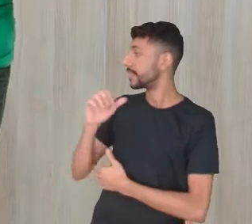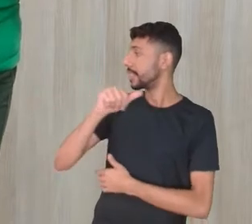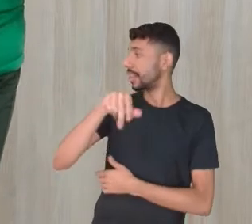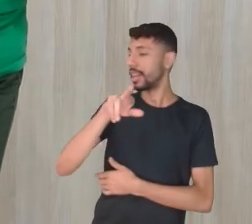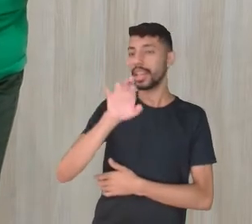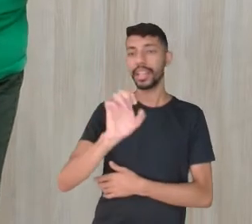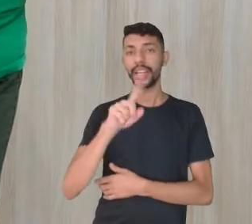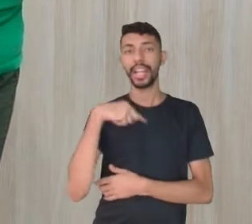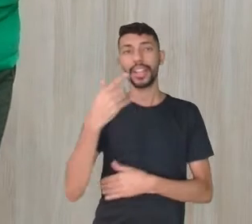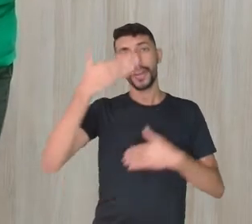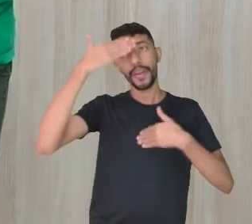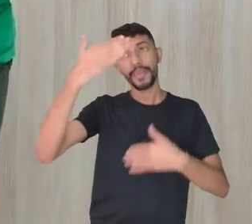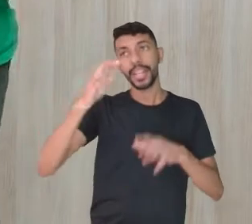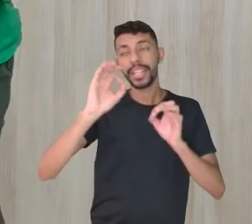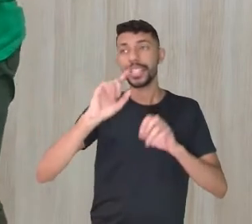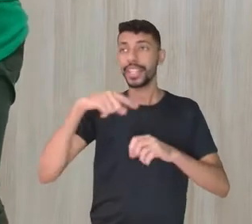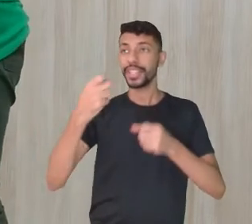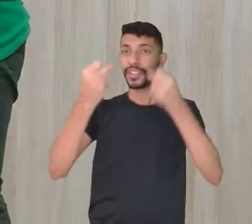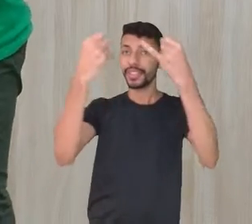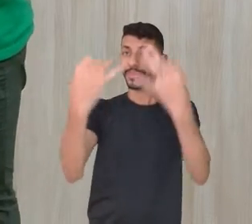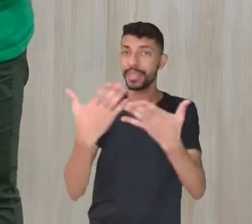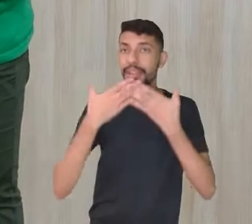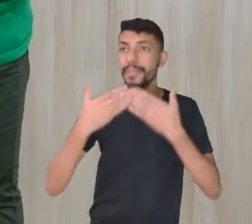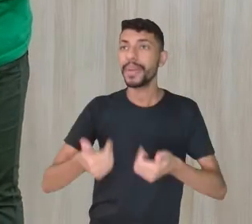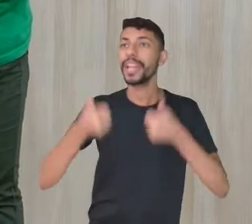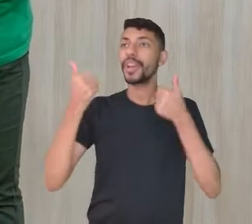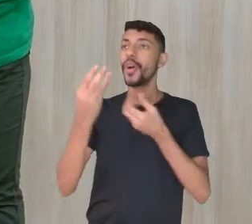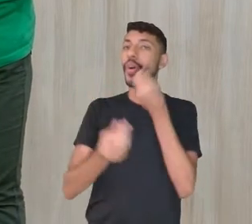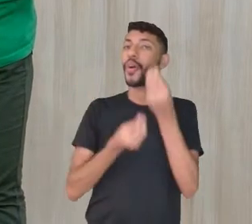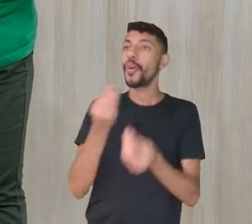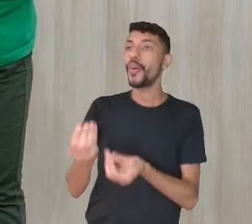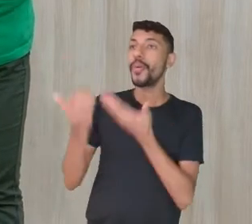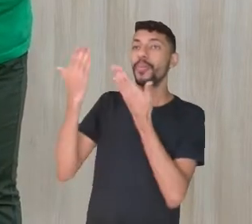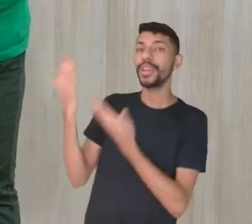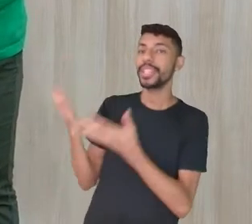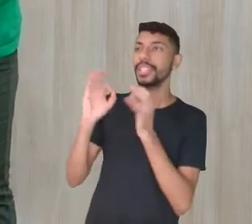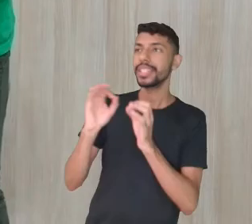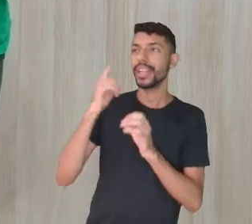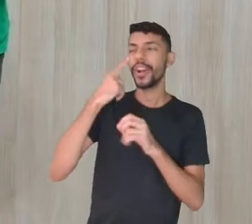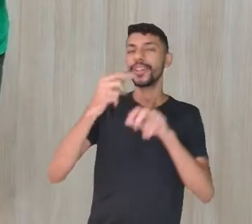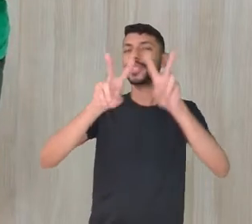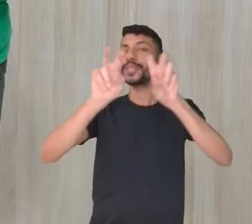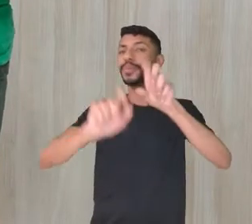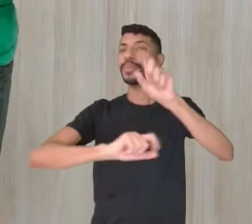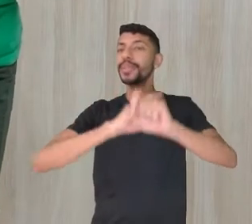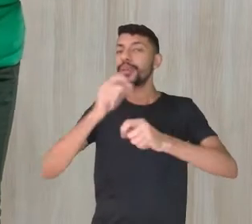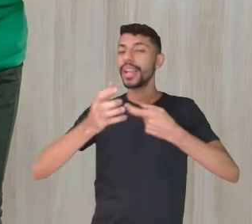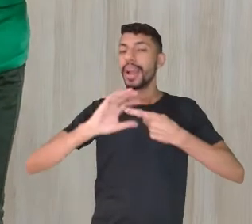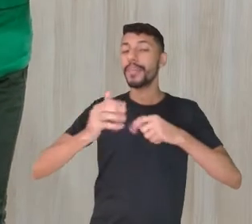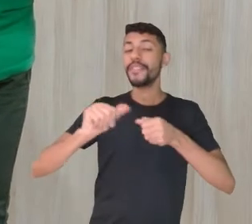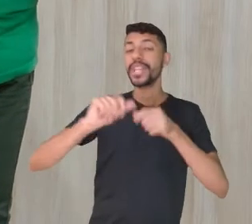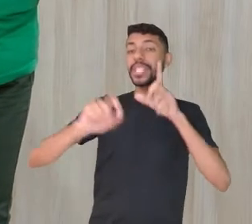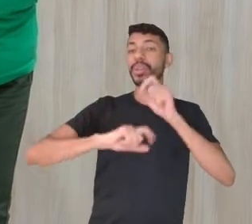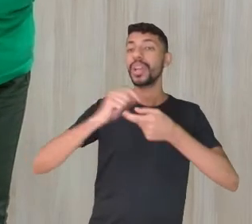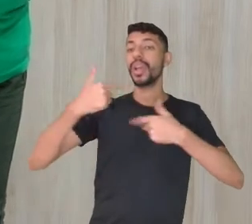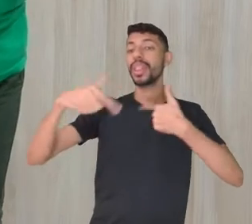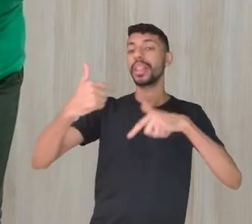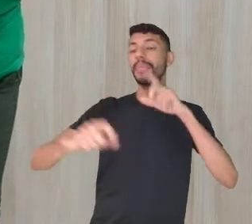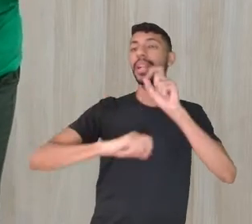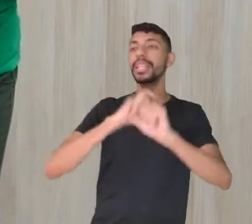gente agradece e a gente vai explicar melhor como é isso, gente. A questão dessas máquinas fazendo trabalhos